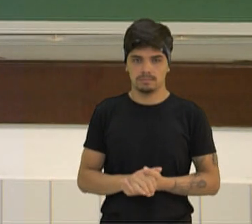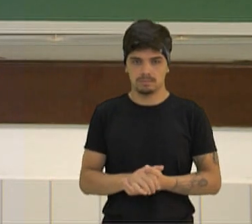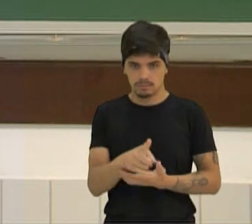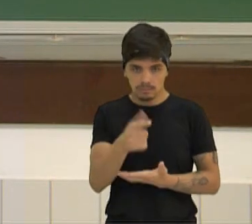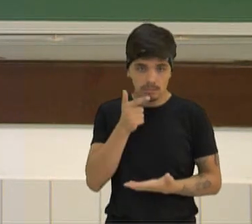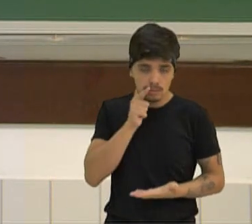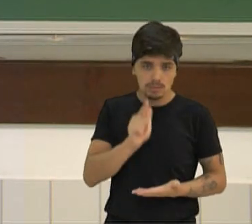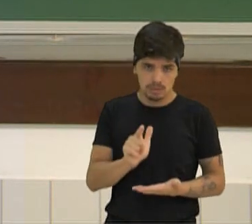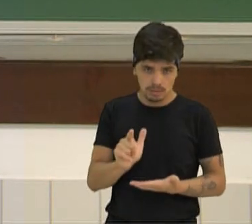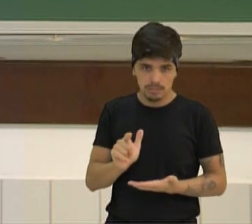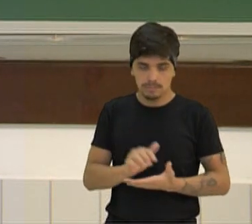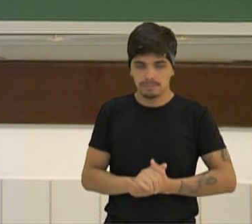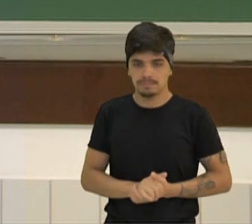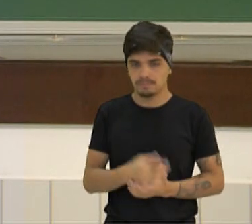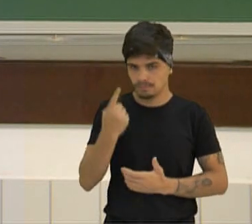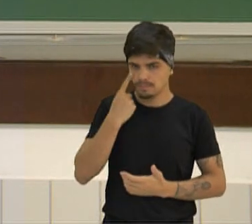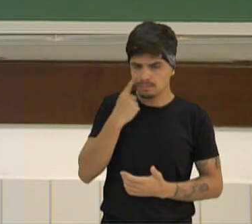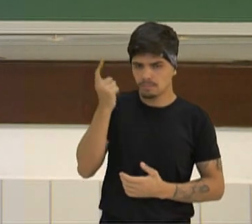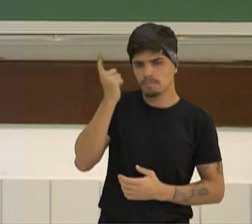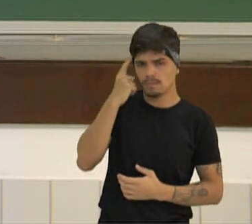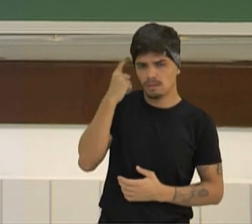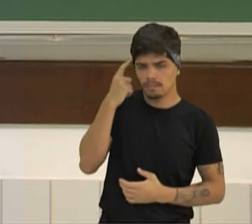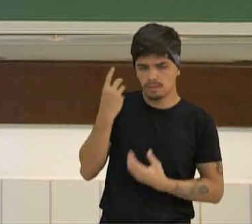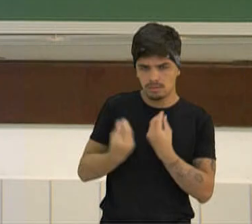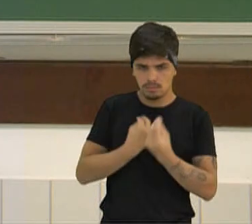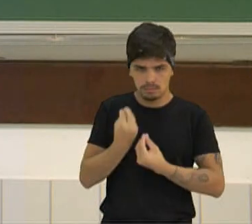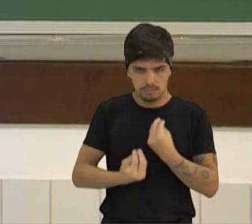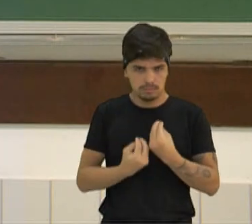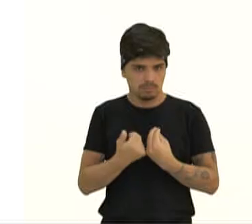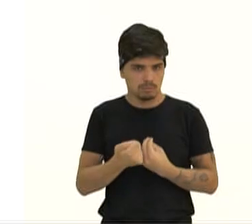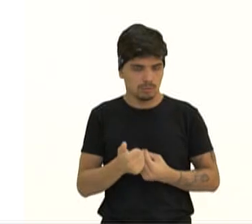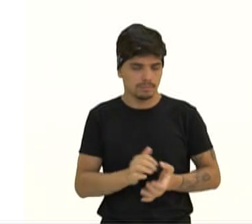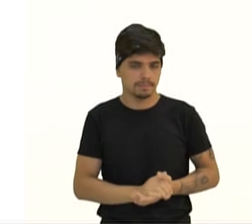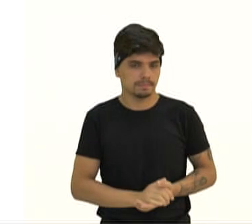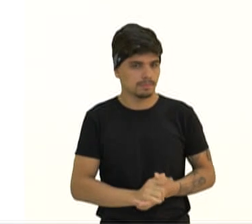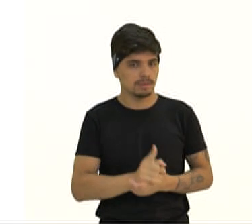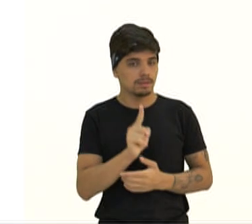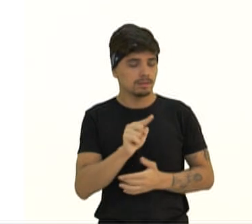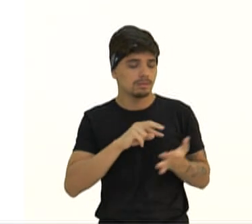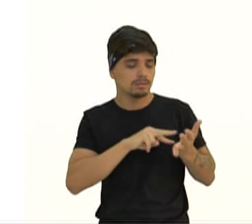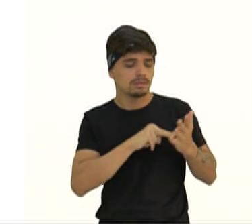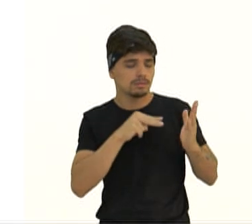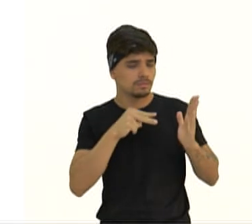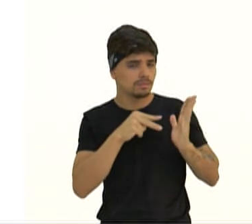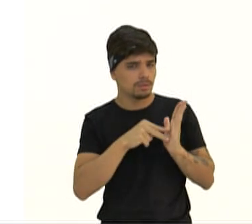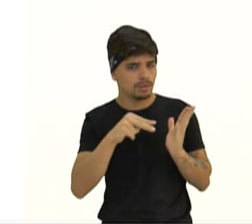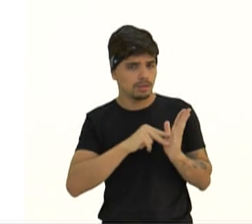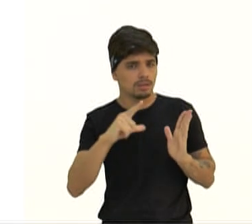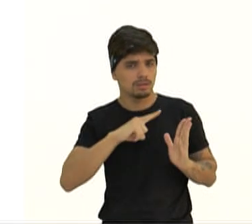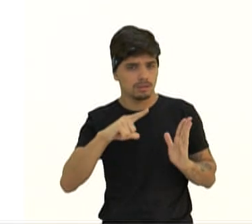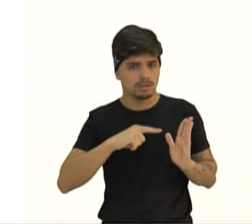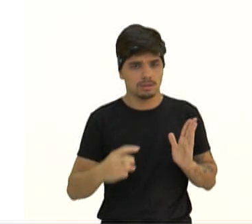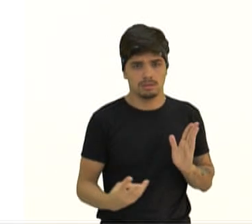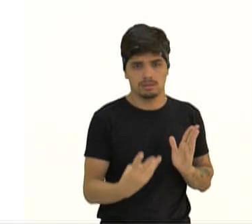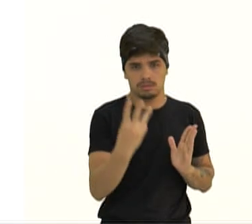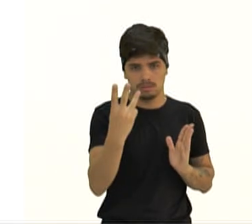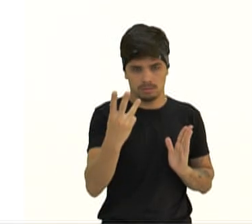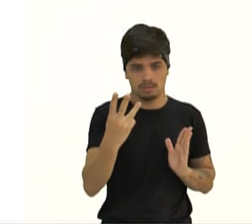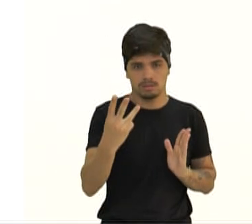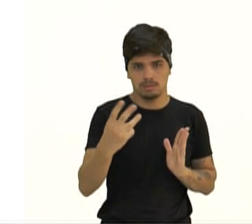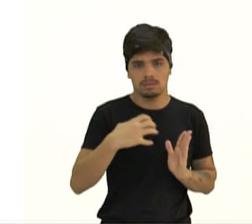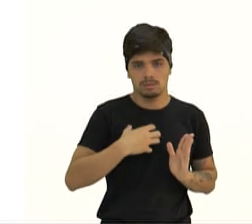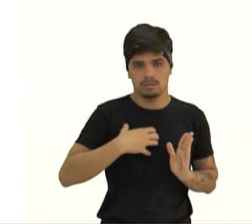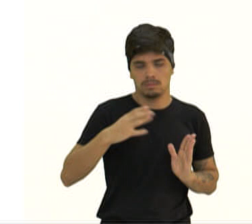e conseguiu pessoal vamos pensar um pouquinho então quer dizer que apesar de existirem esses três sintomas